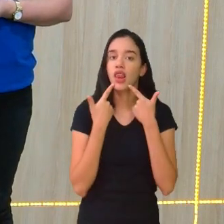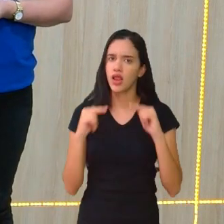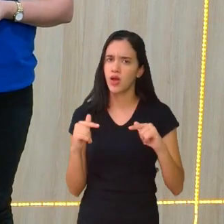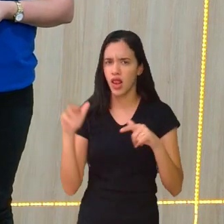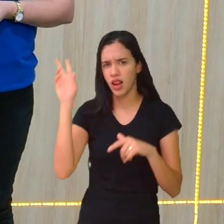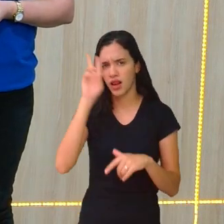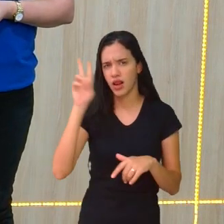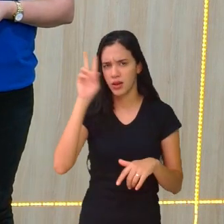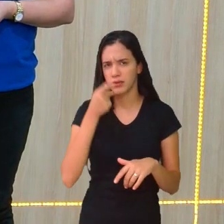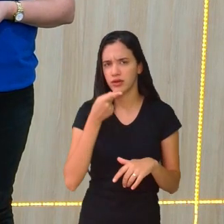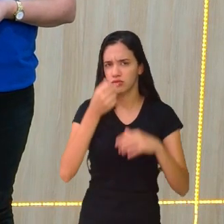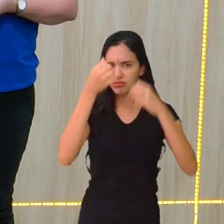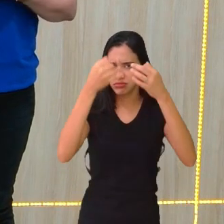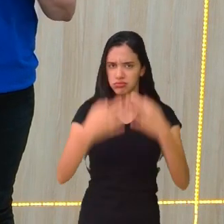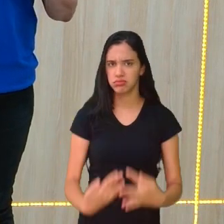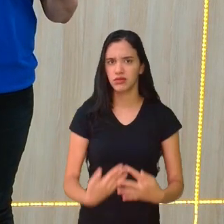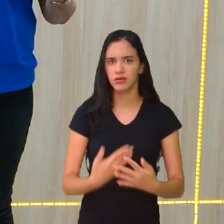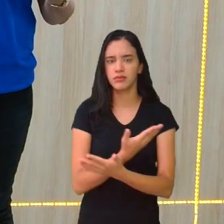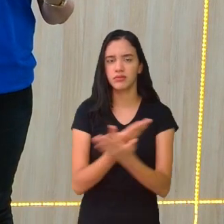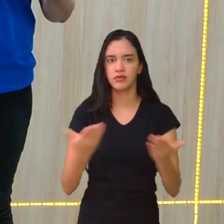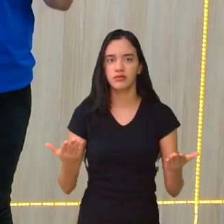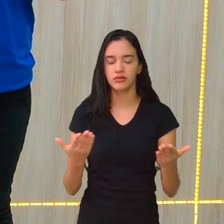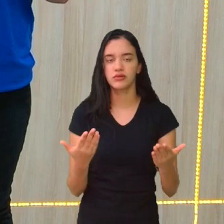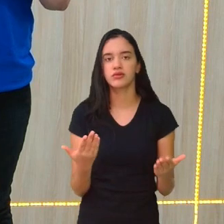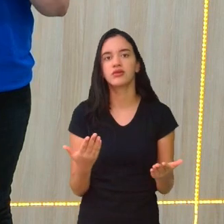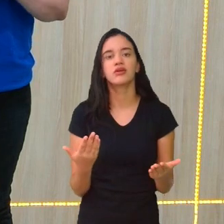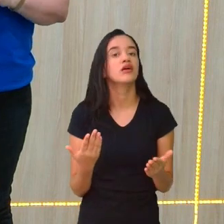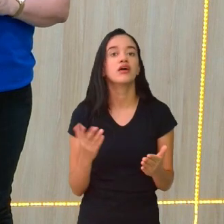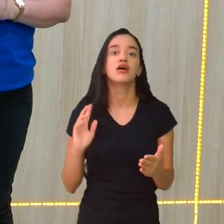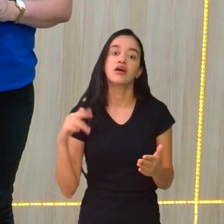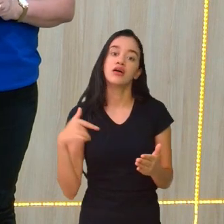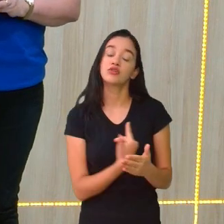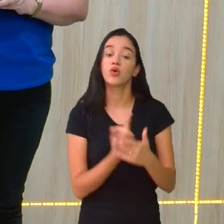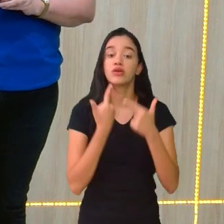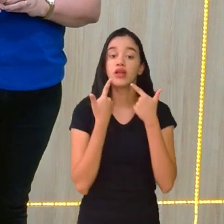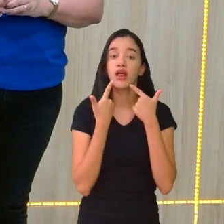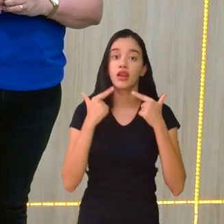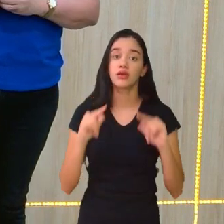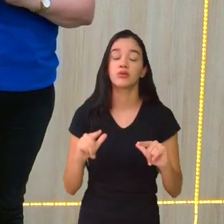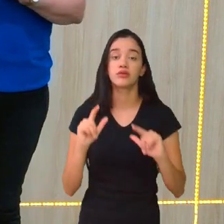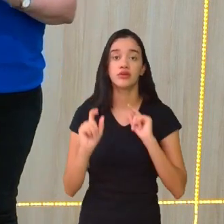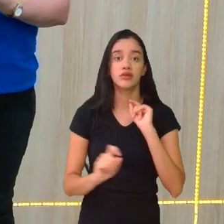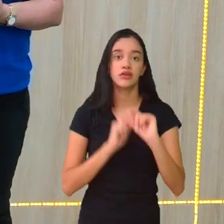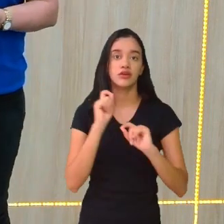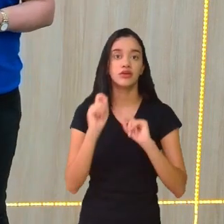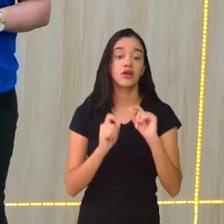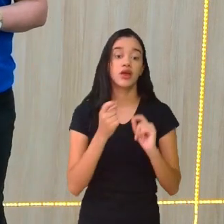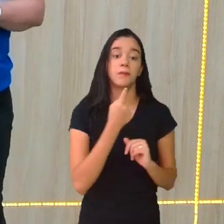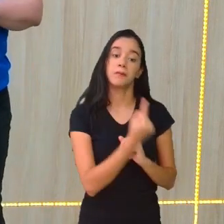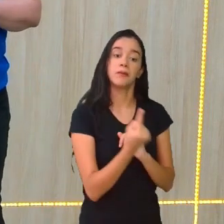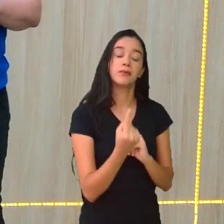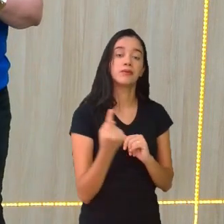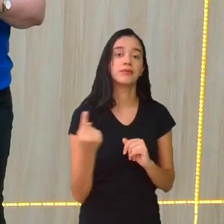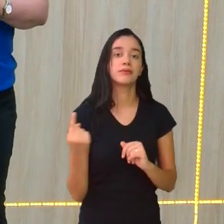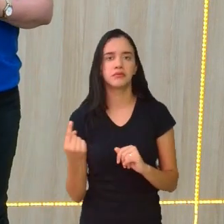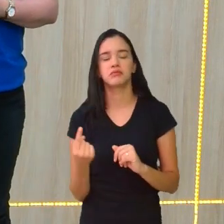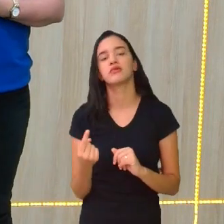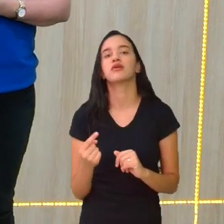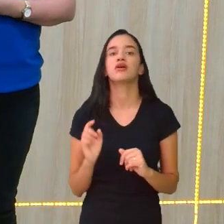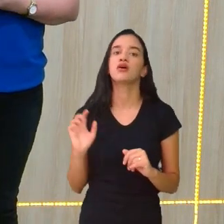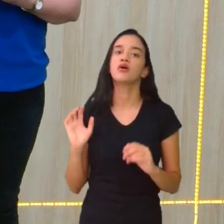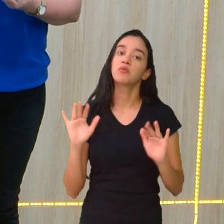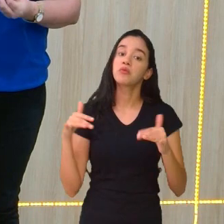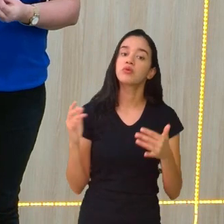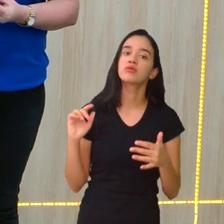lembra que eu falei para vocês que a língua é coletiva? A nossa linguagem, ela é individual. Então, quando estamos